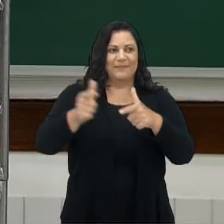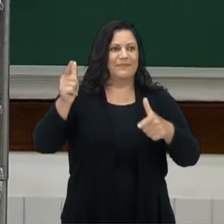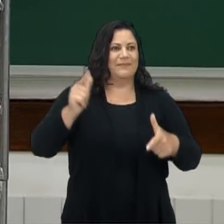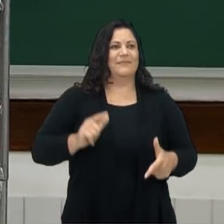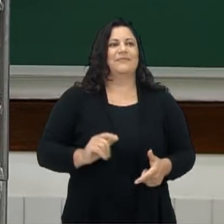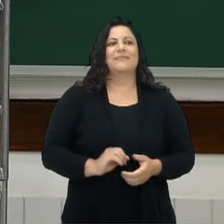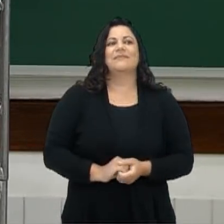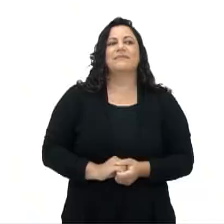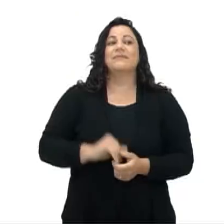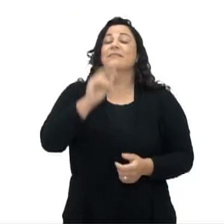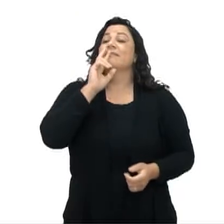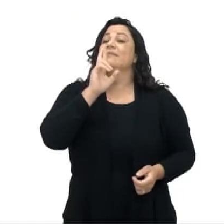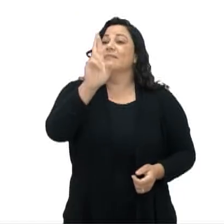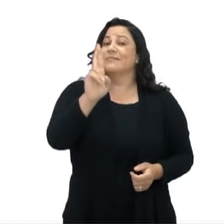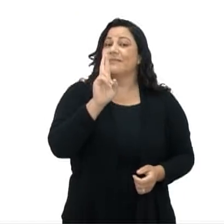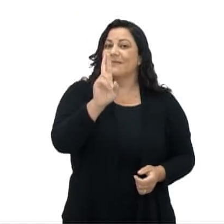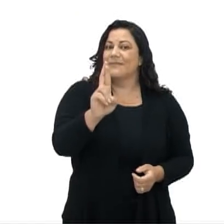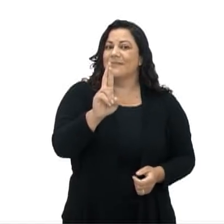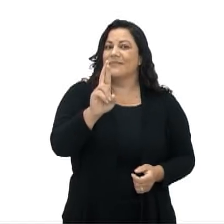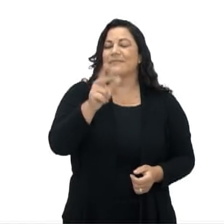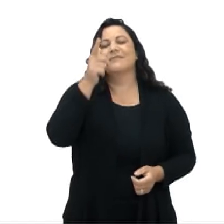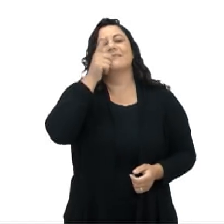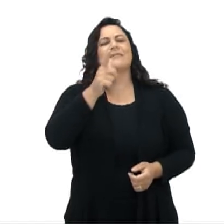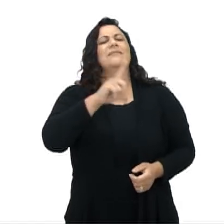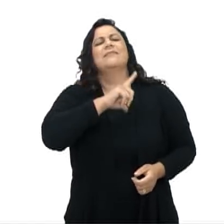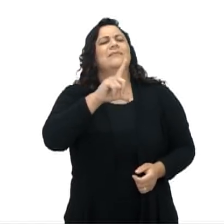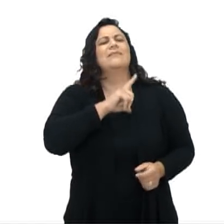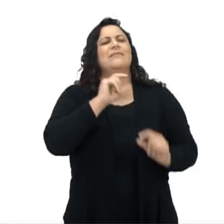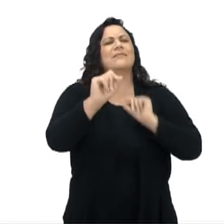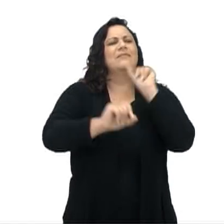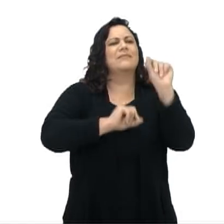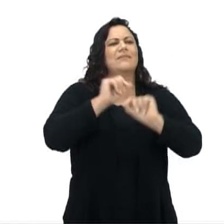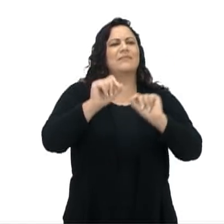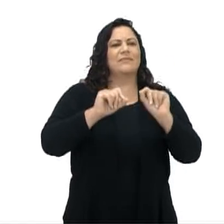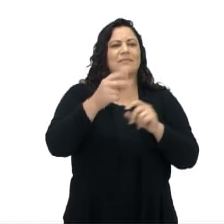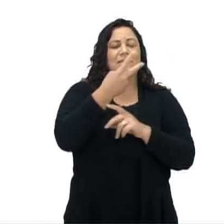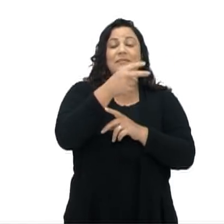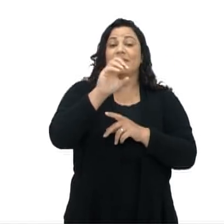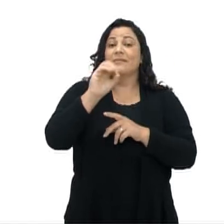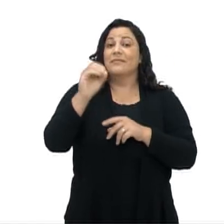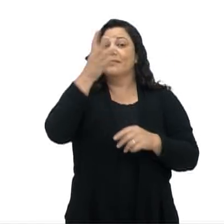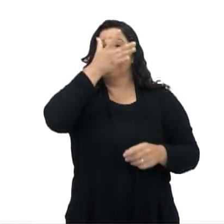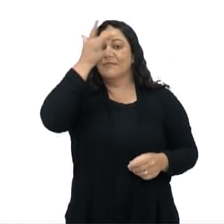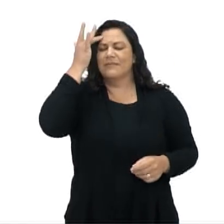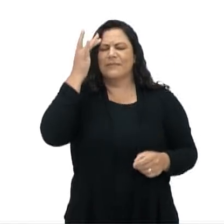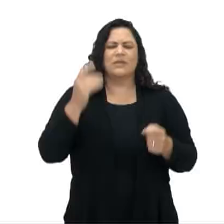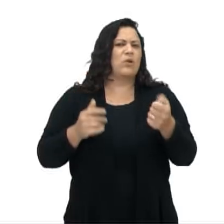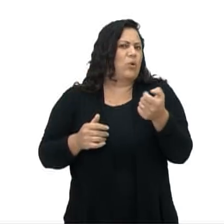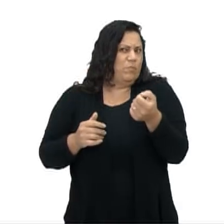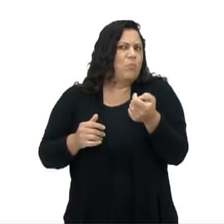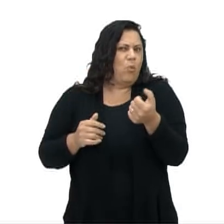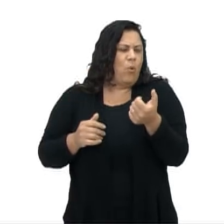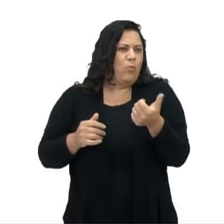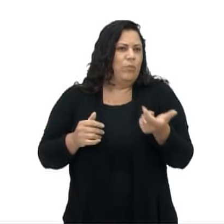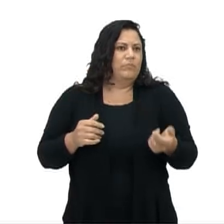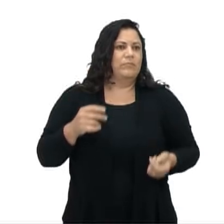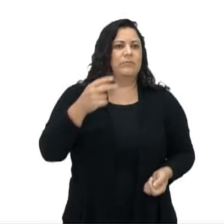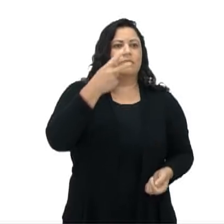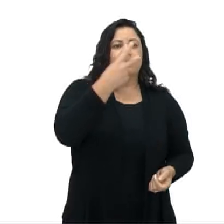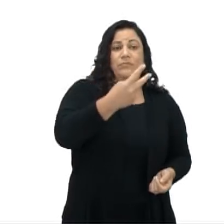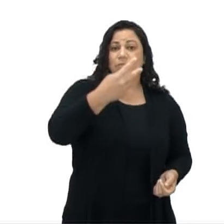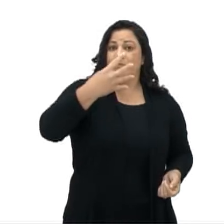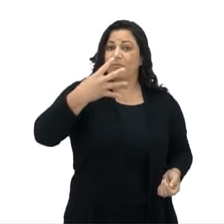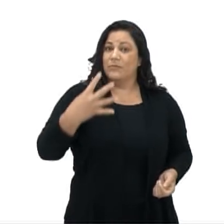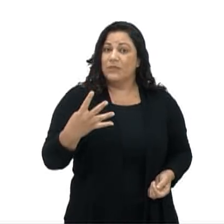respostas que eu obtive foram as seguintes. 20 pessoas afirmaram que passam pouco tempo. 24